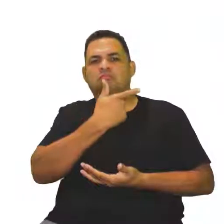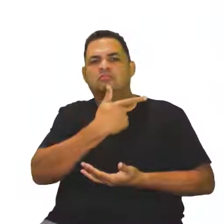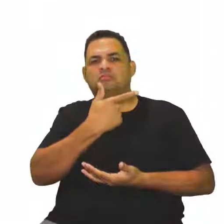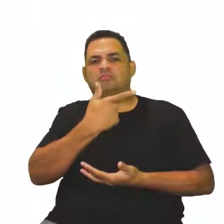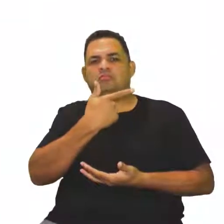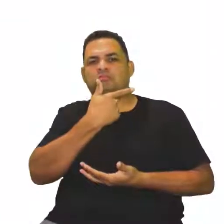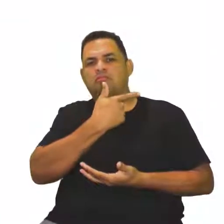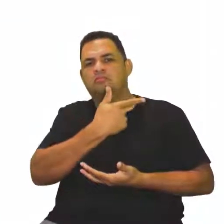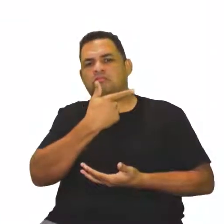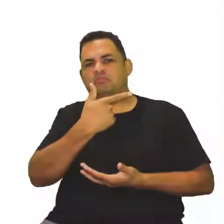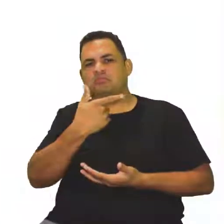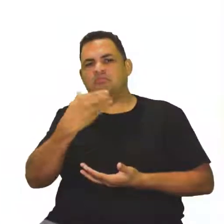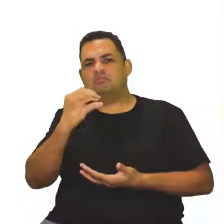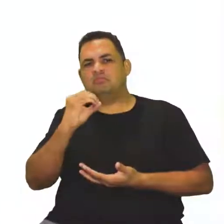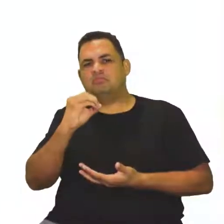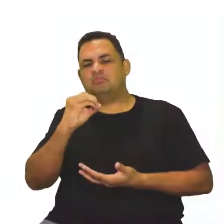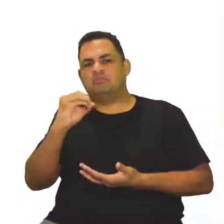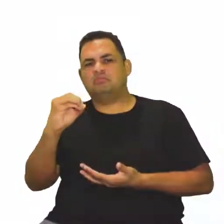220 watts,